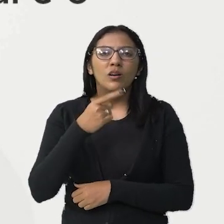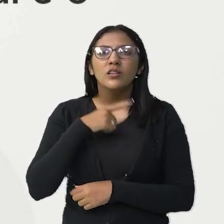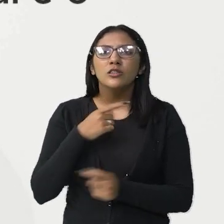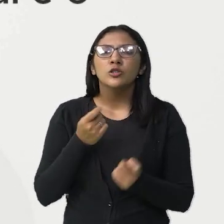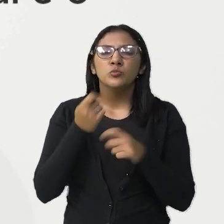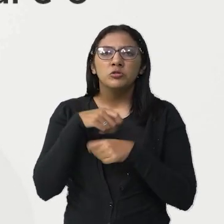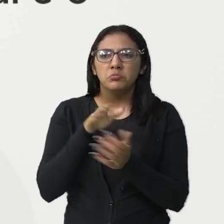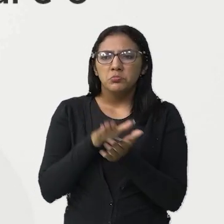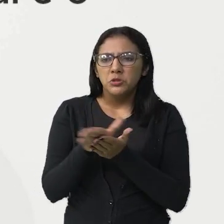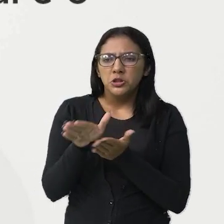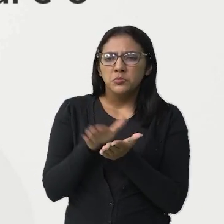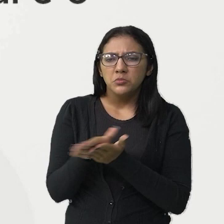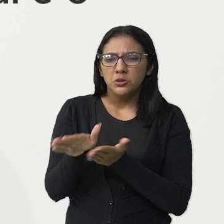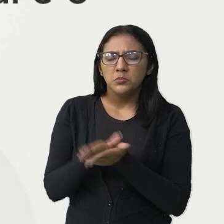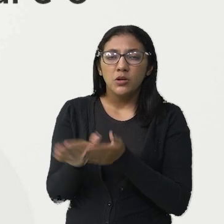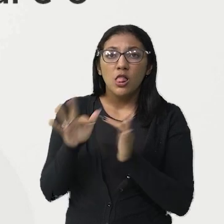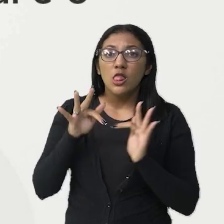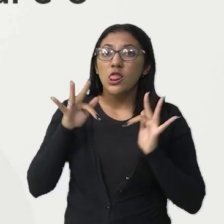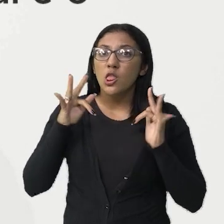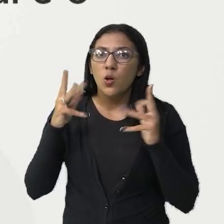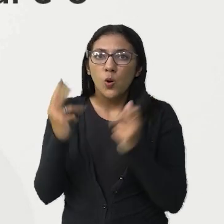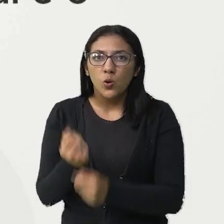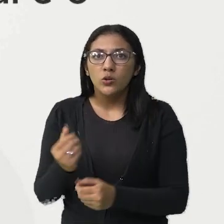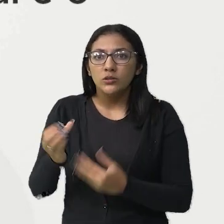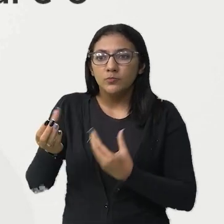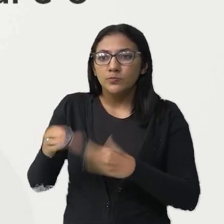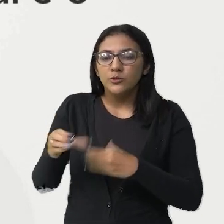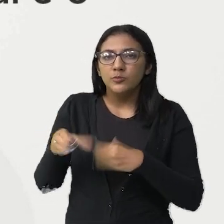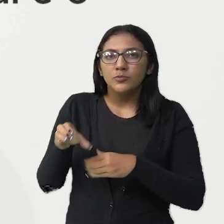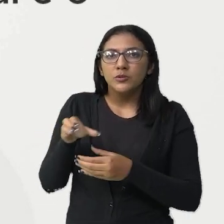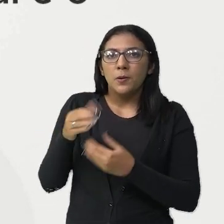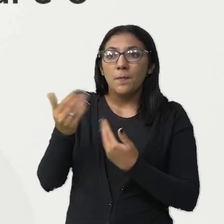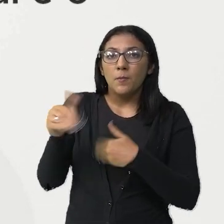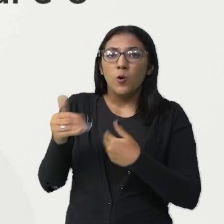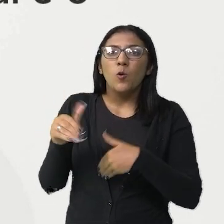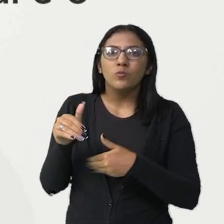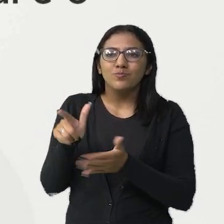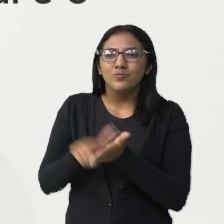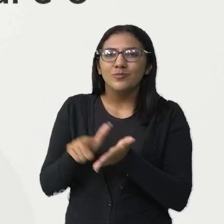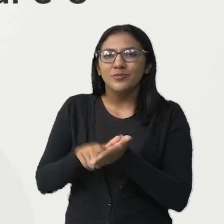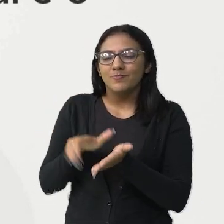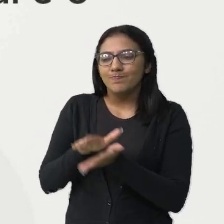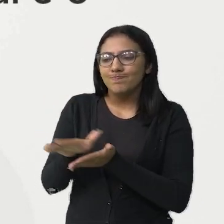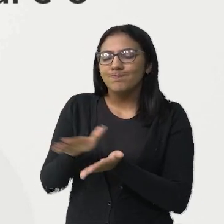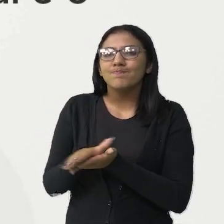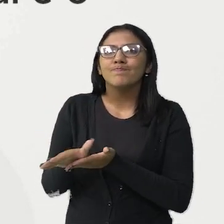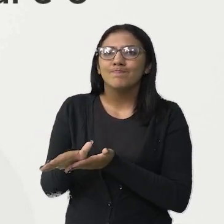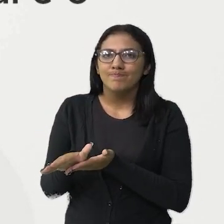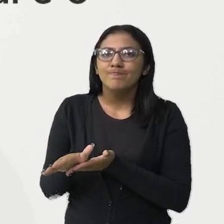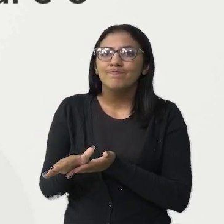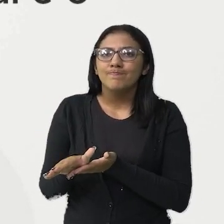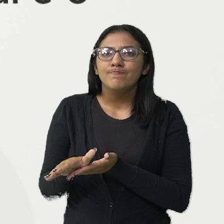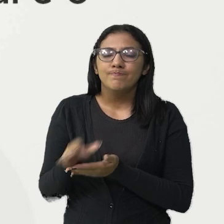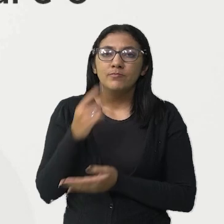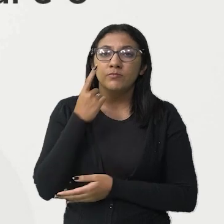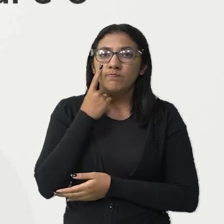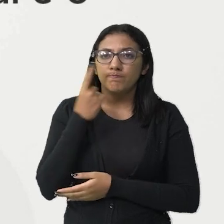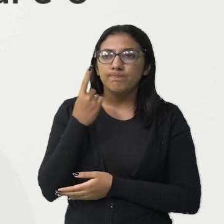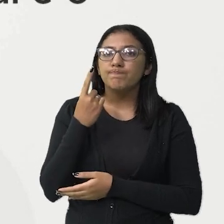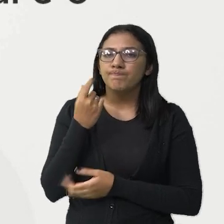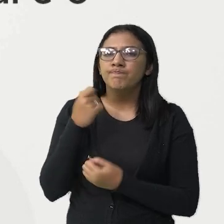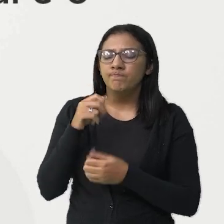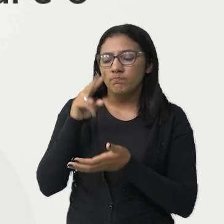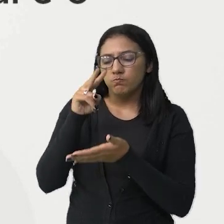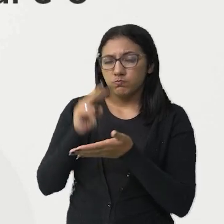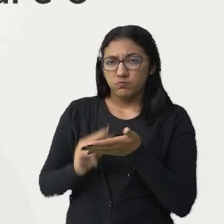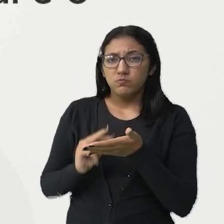para a confecção de todas as provas do concurso? Então, você está vendo aí o nosso